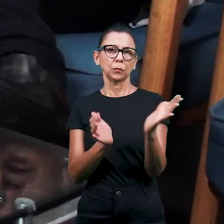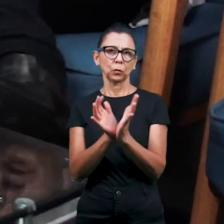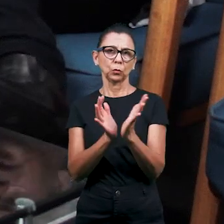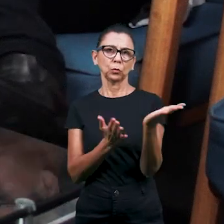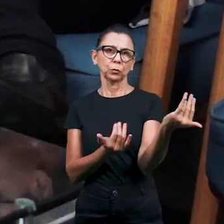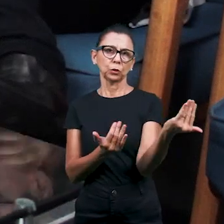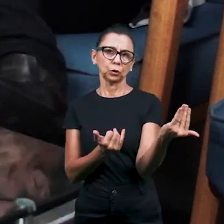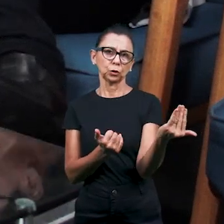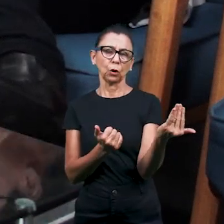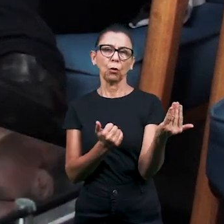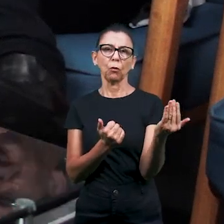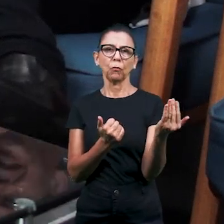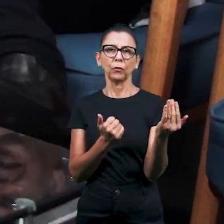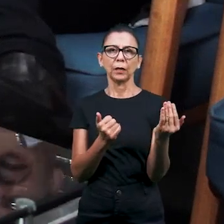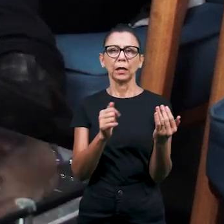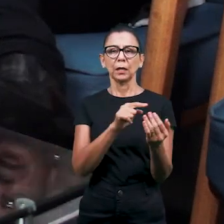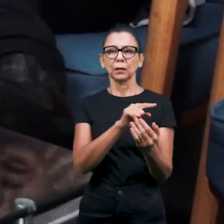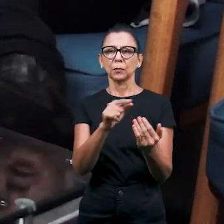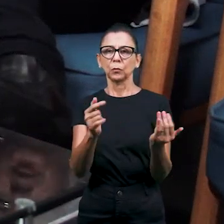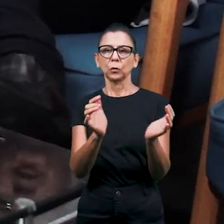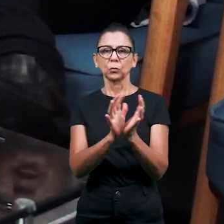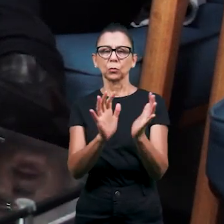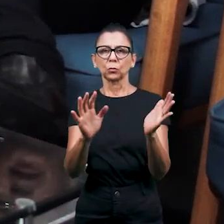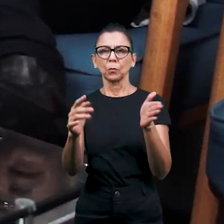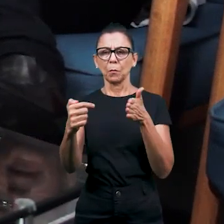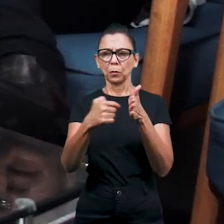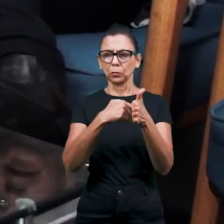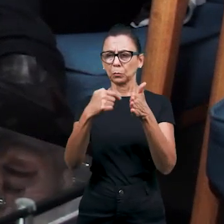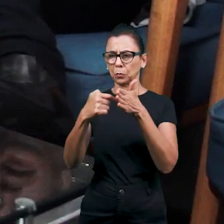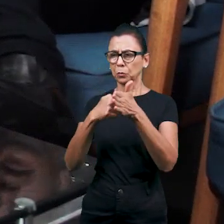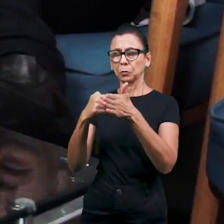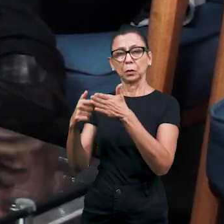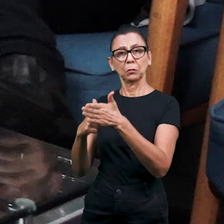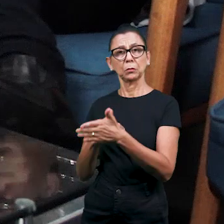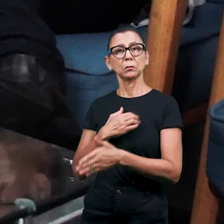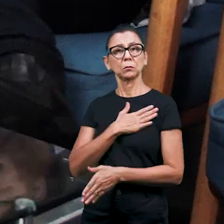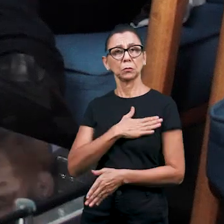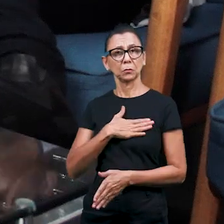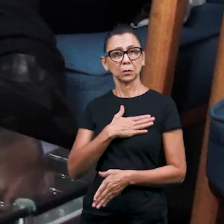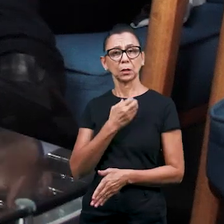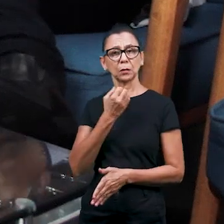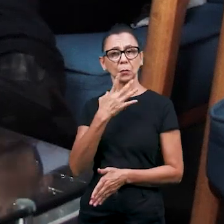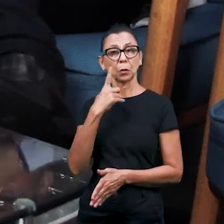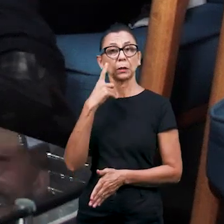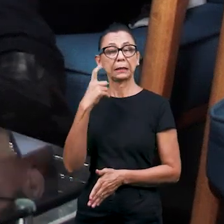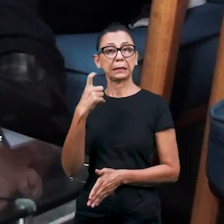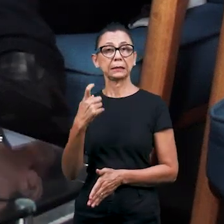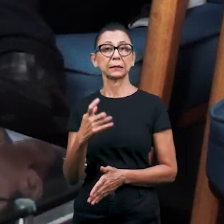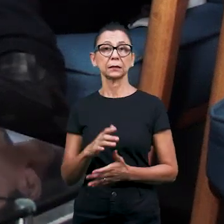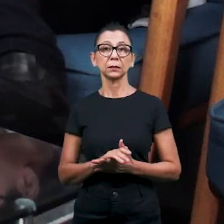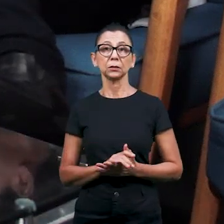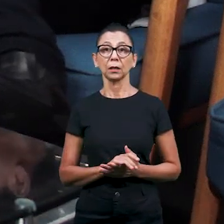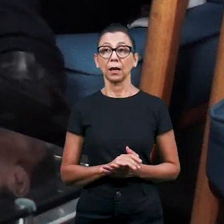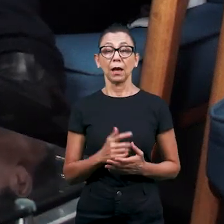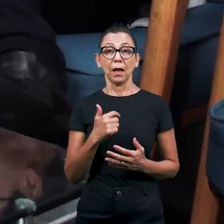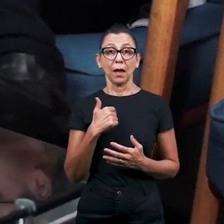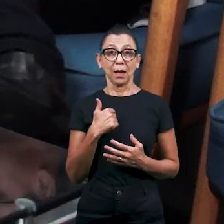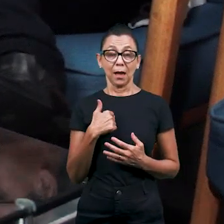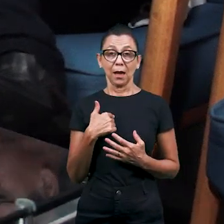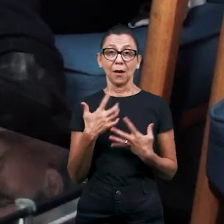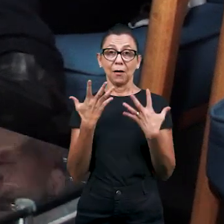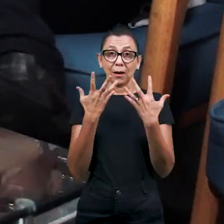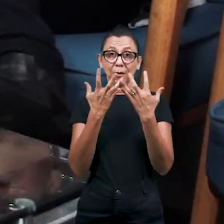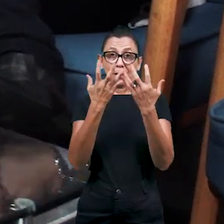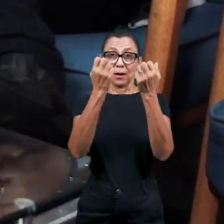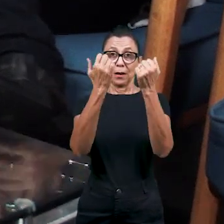jovens fizeram algumas perguntas, eu achei interessantíssimo isso também, e resultado, mas para mim a bênção foi minha, eu